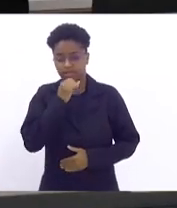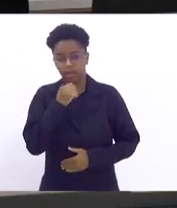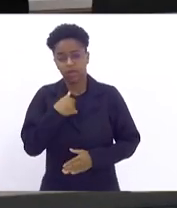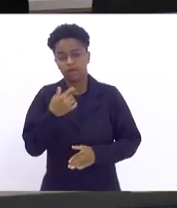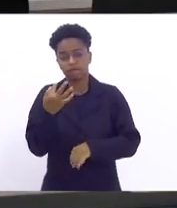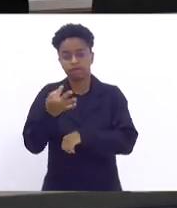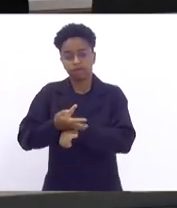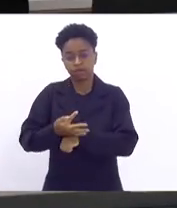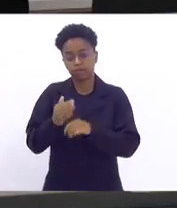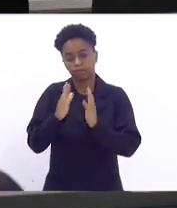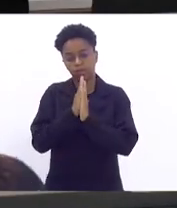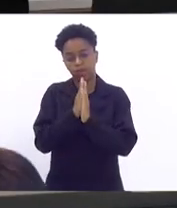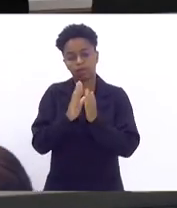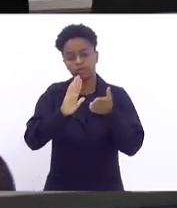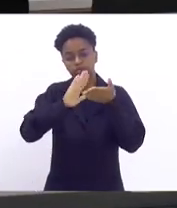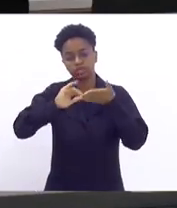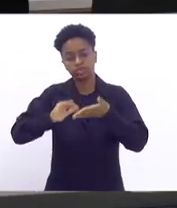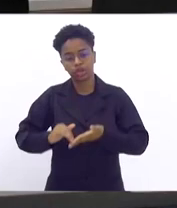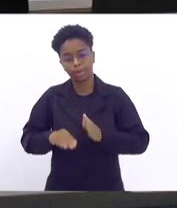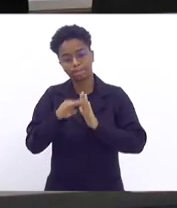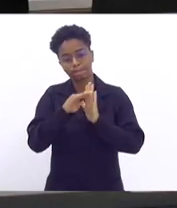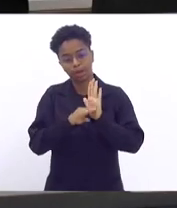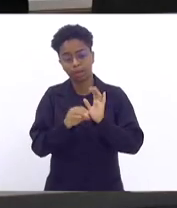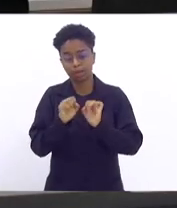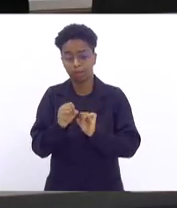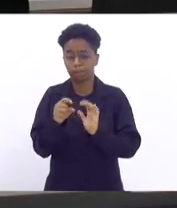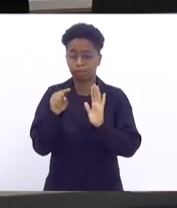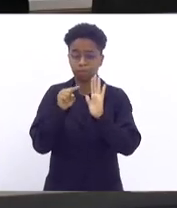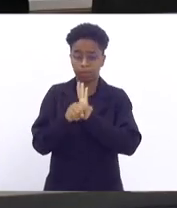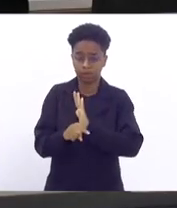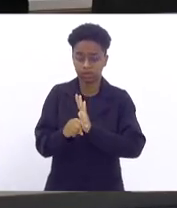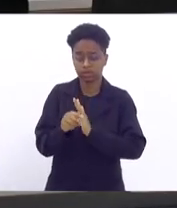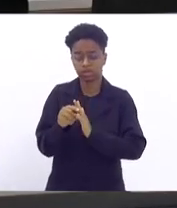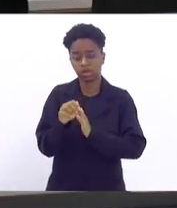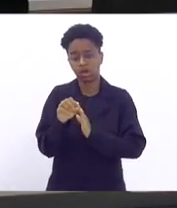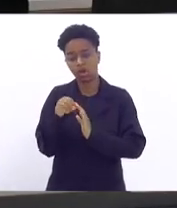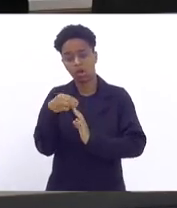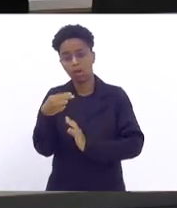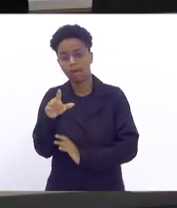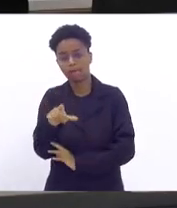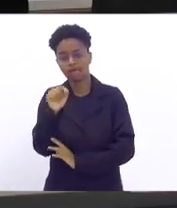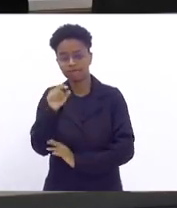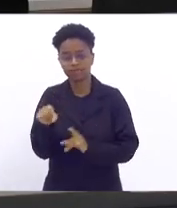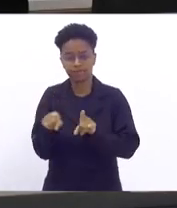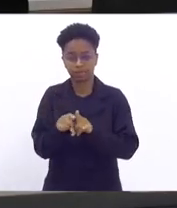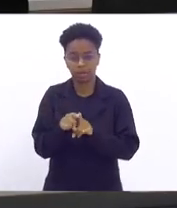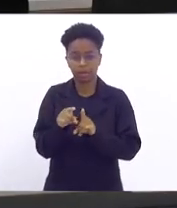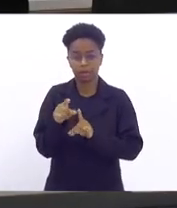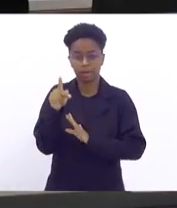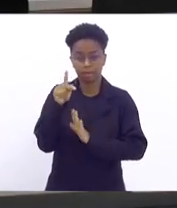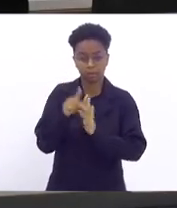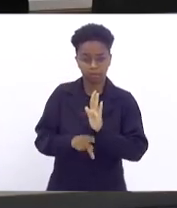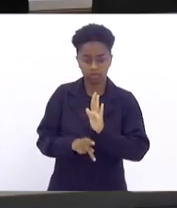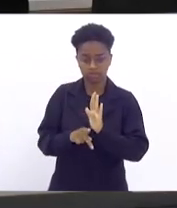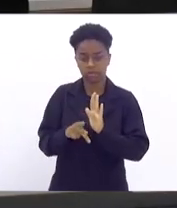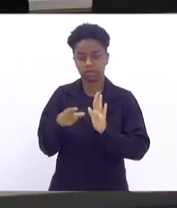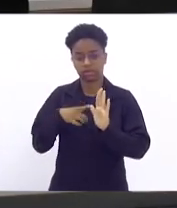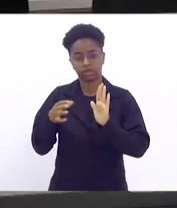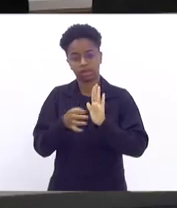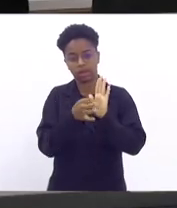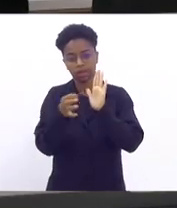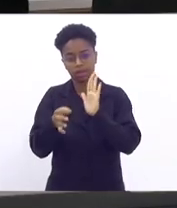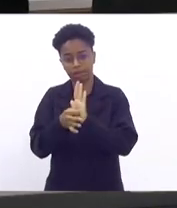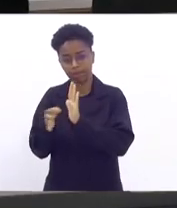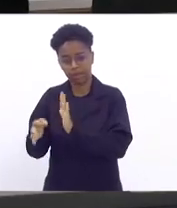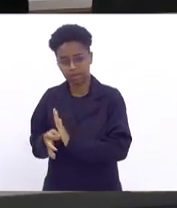retire os meus de pauta perguntar isso se refere também aqueles projetos cujos pareceres